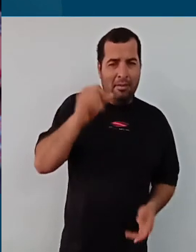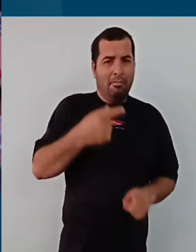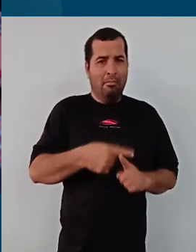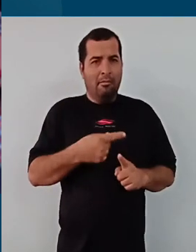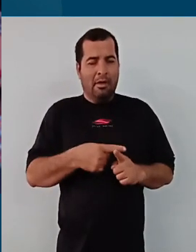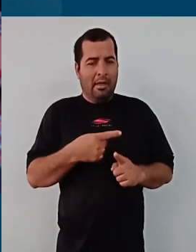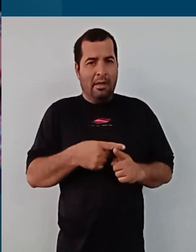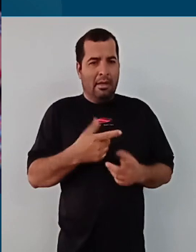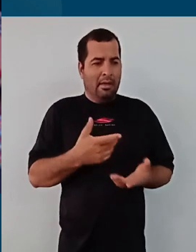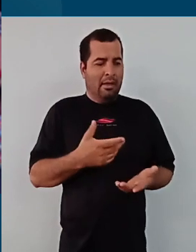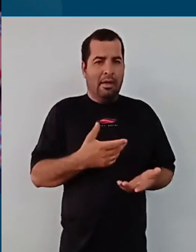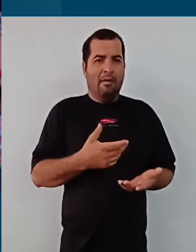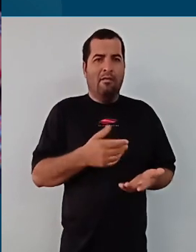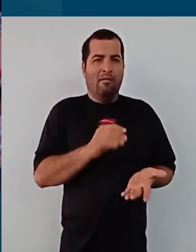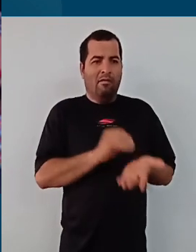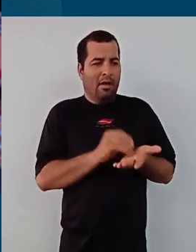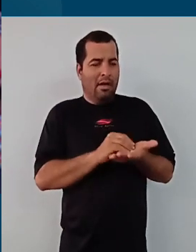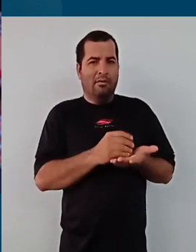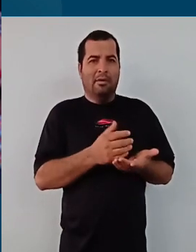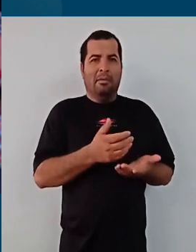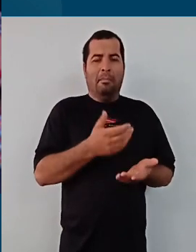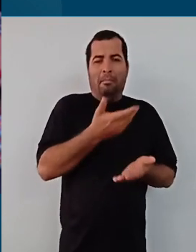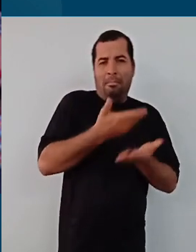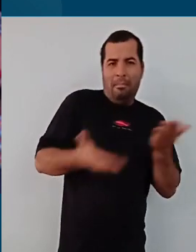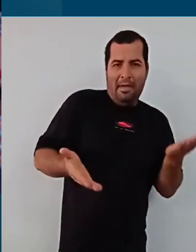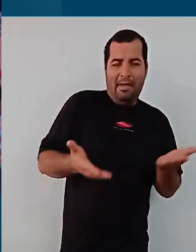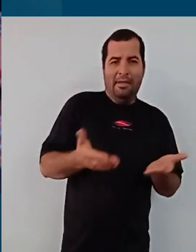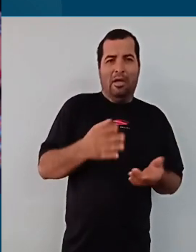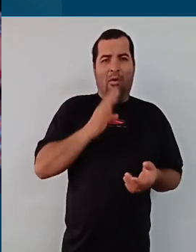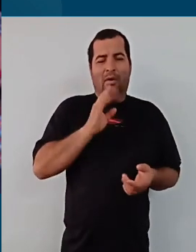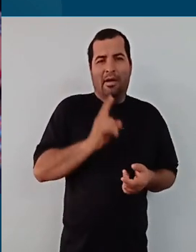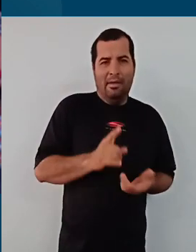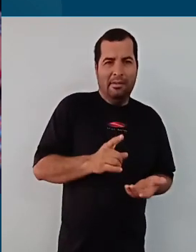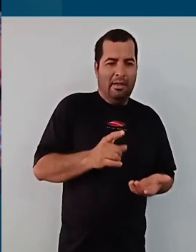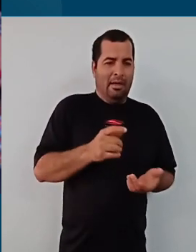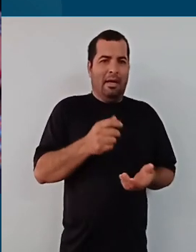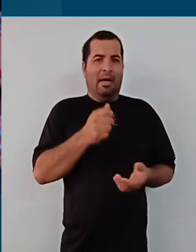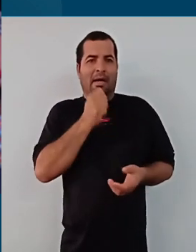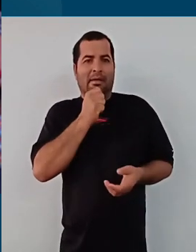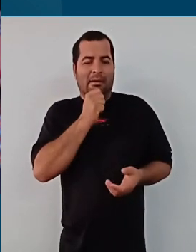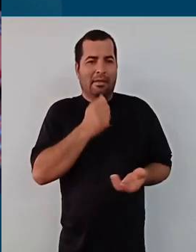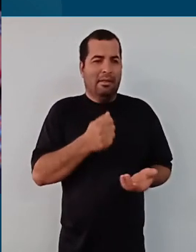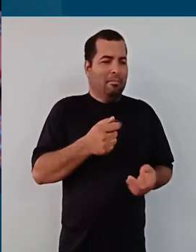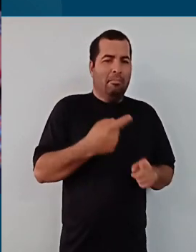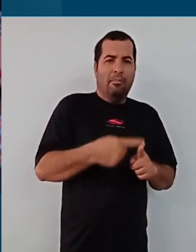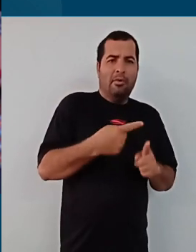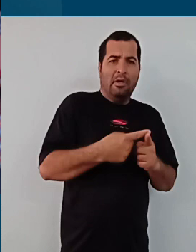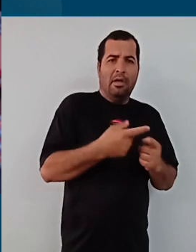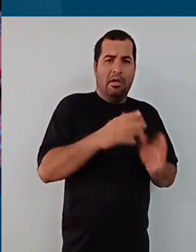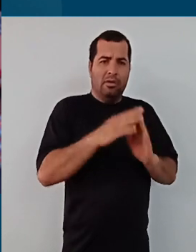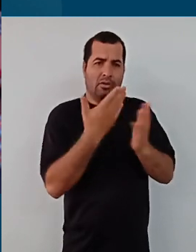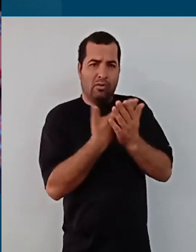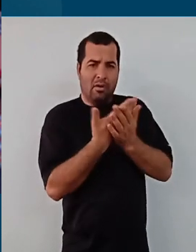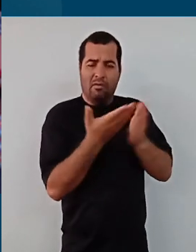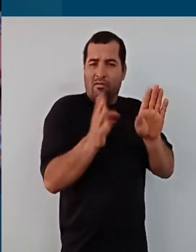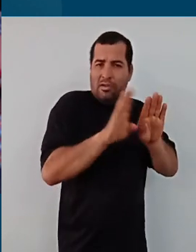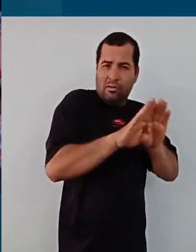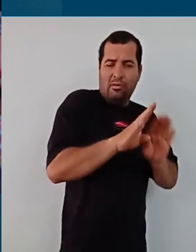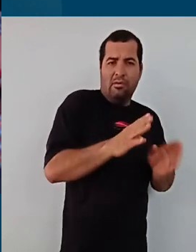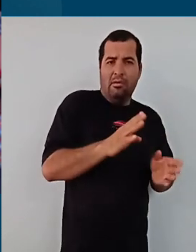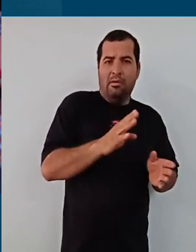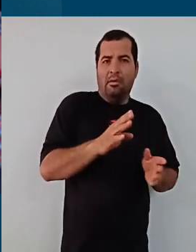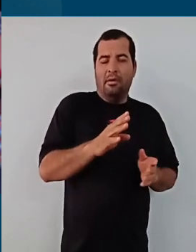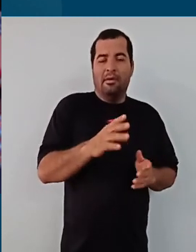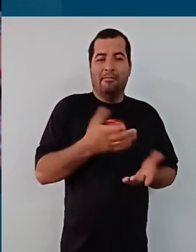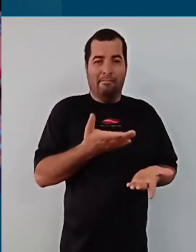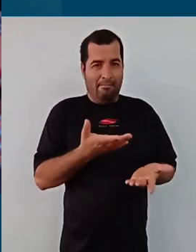não tivemos, né? Eles estão numa grande defasagem, porque eles não tiveram aula. E aí é uma provocação mesmo, porque quando a gente